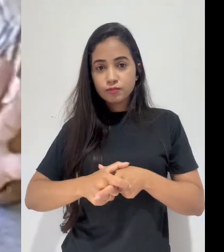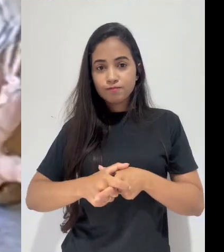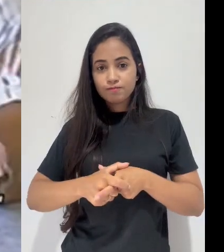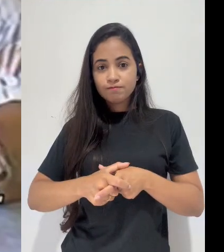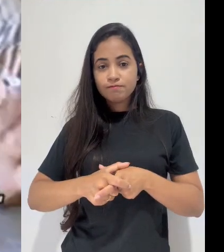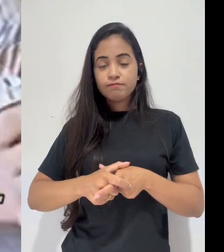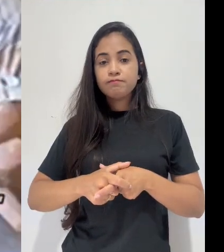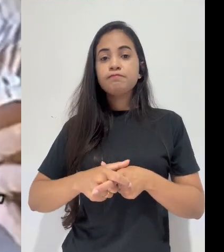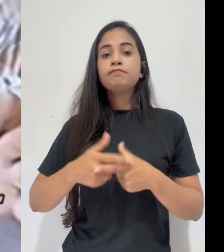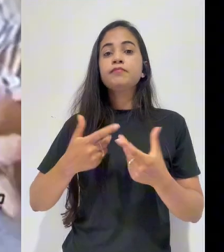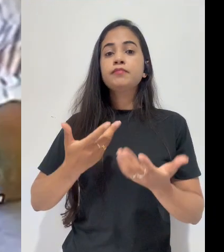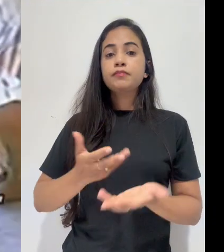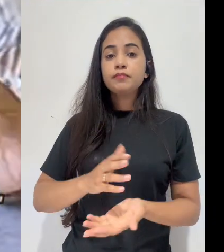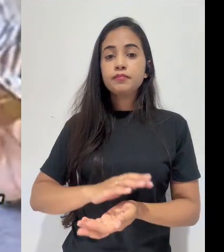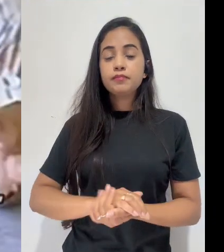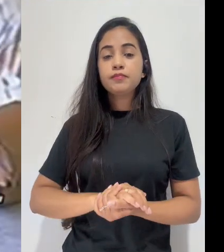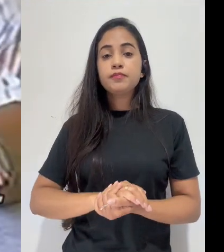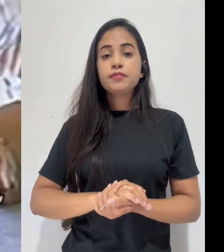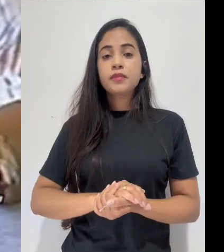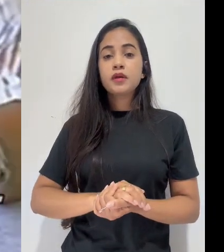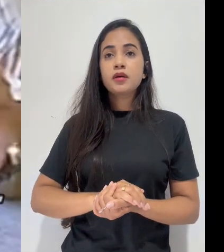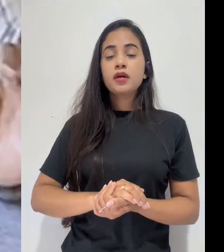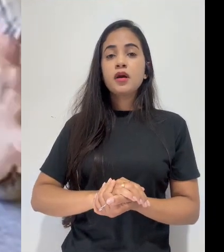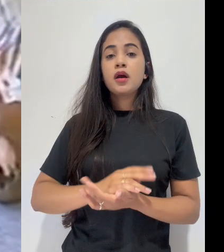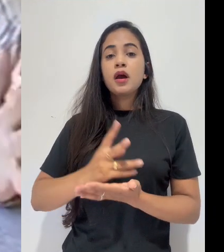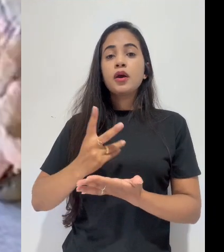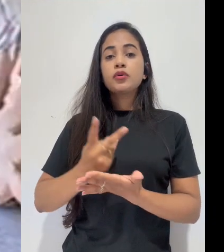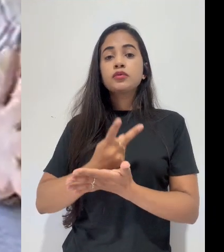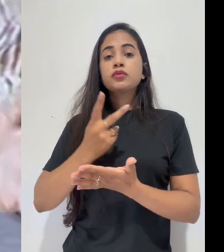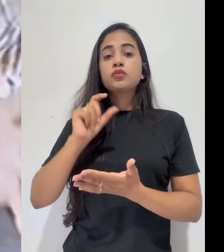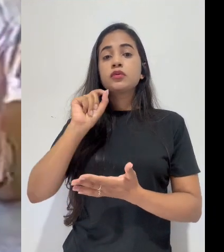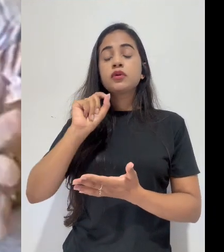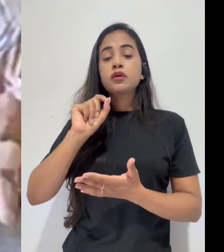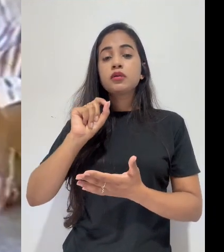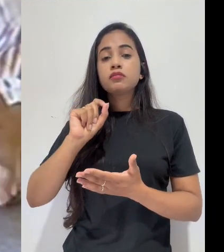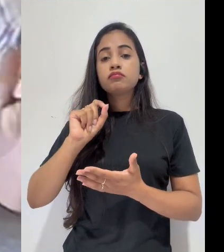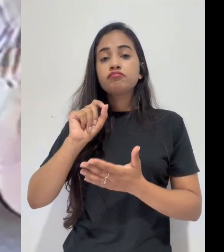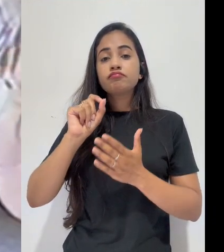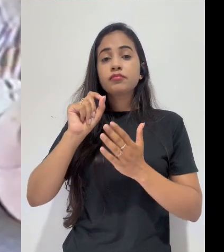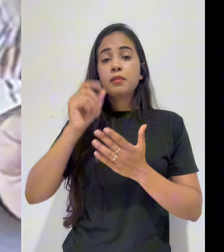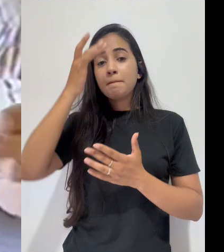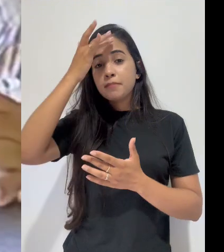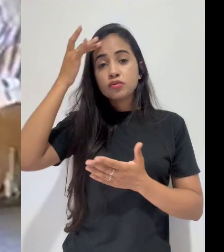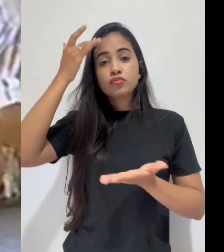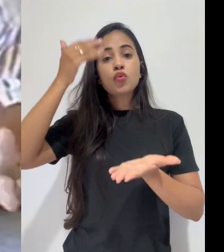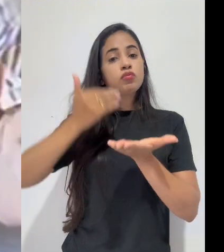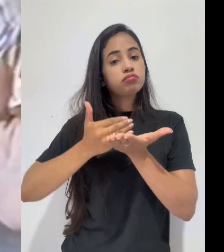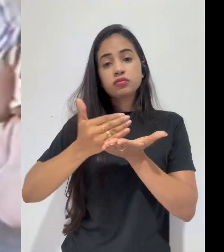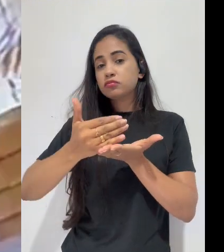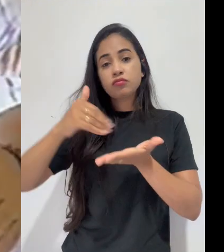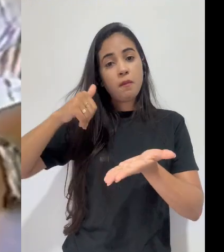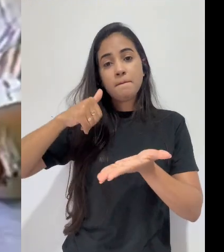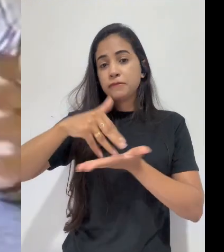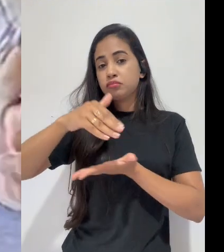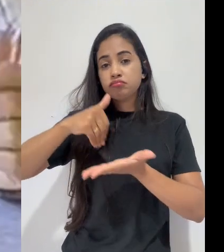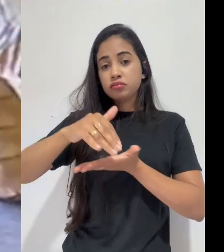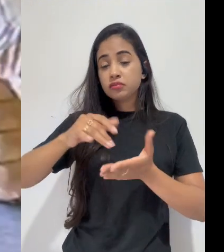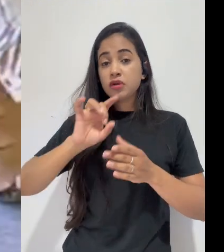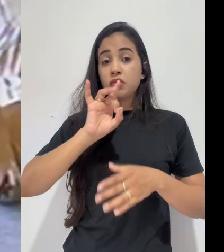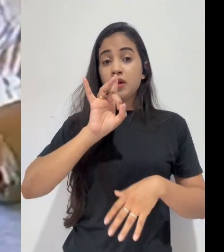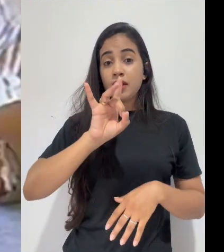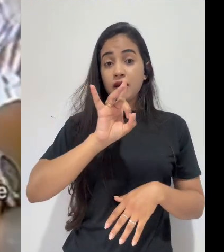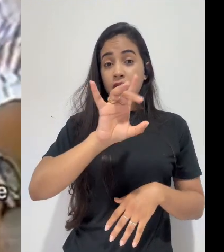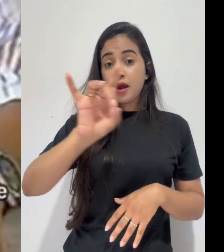contribuir se é o termo que deve ser usado, né? Contribuir com números de pessoas a serem demitidas. E